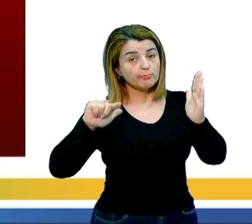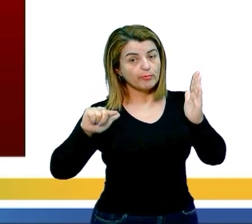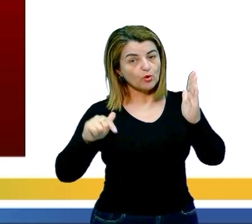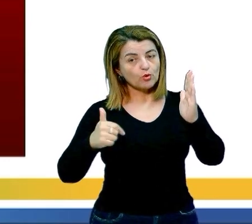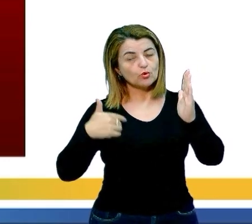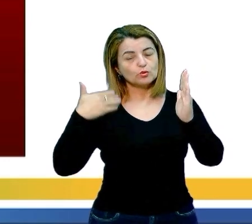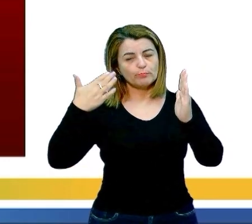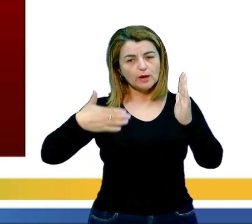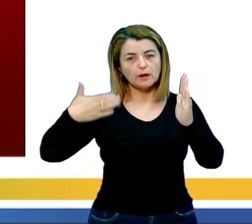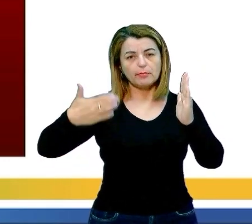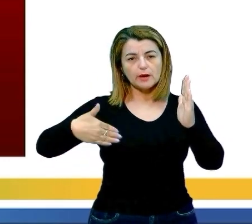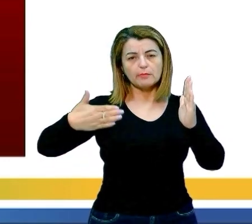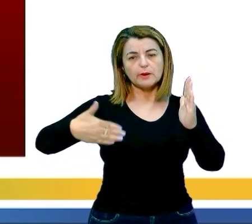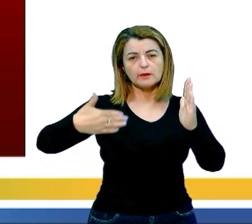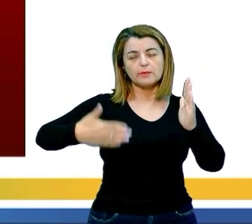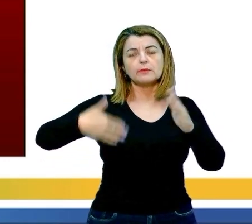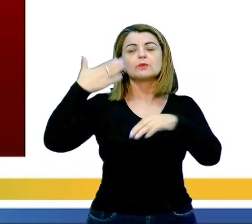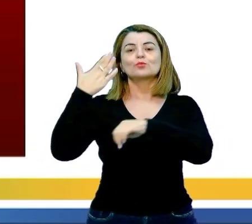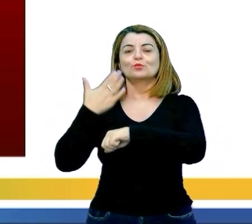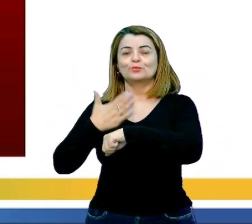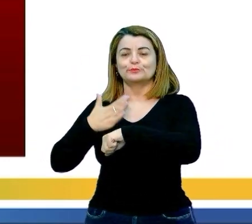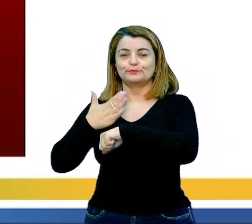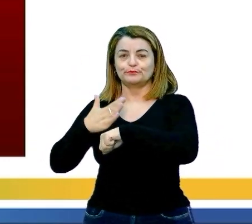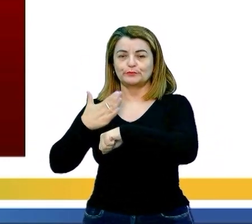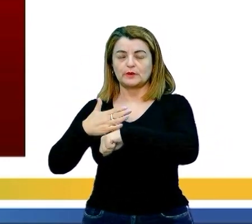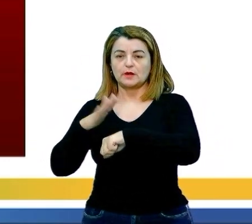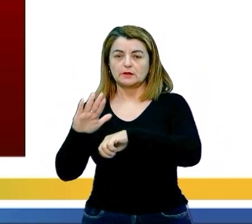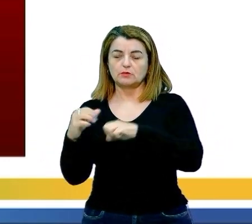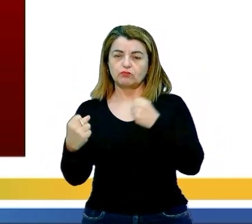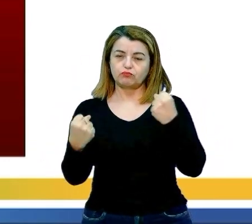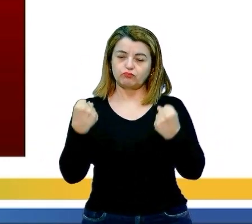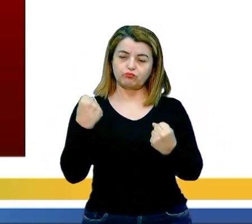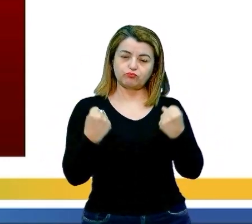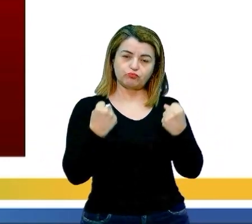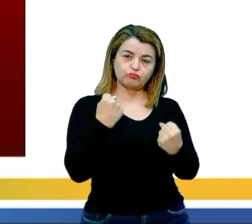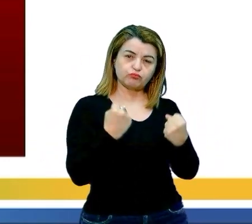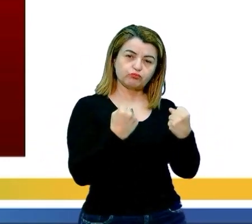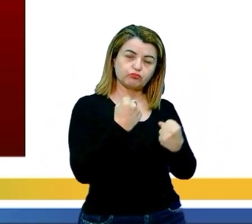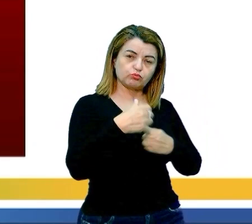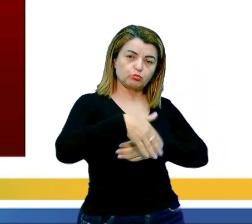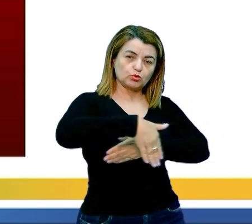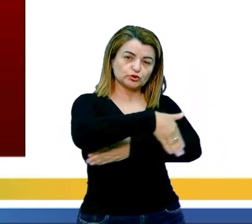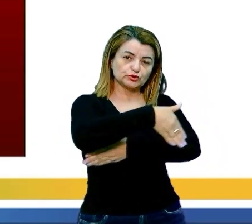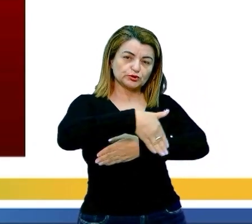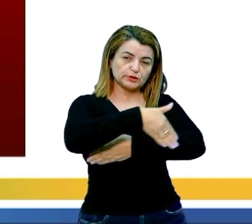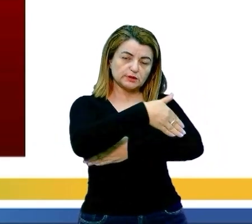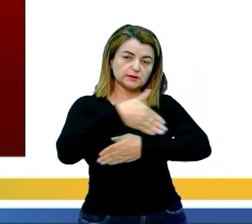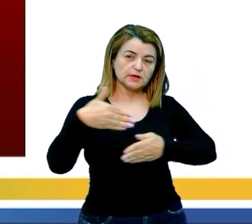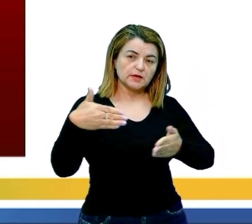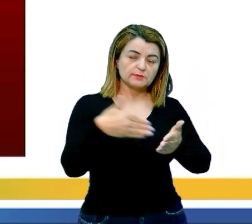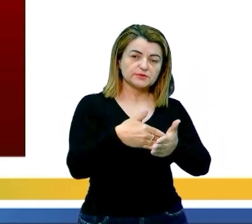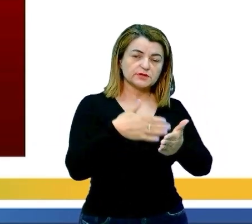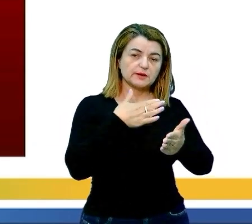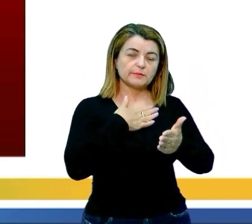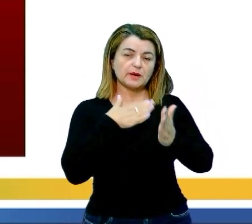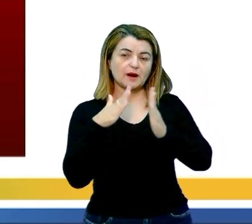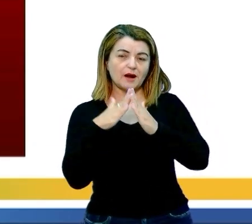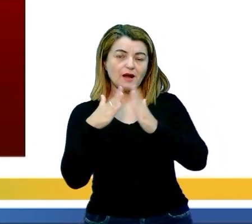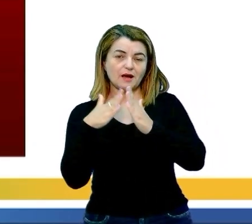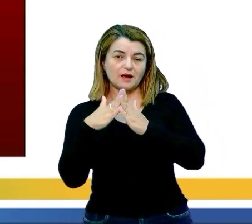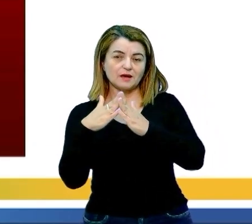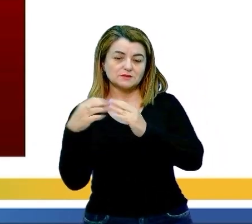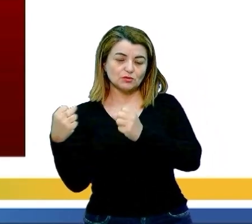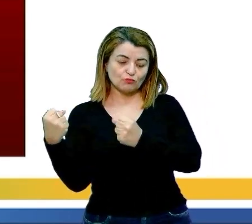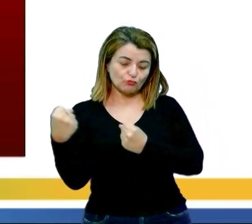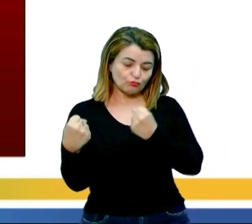comum, né? Então, eu dirijo numa estrada que vai para o interior para poder chegar à minha casa. E mesmo quando eu vou entrando